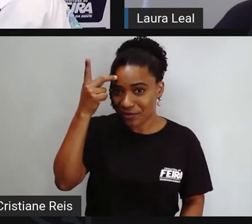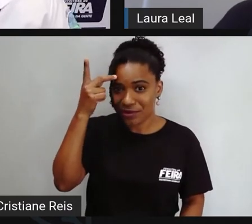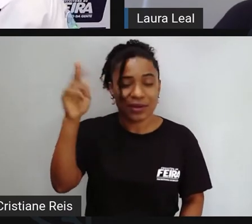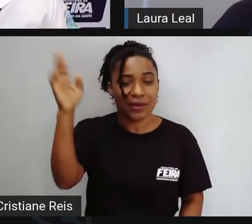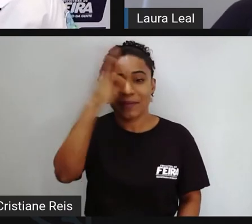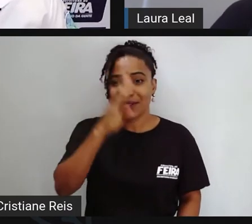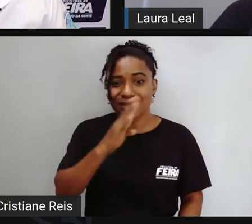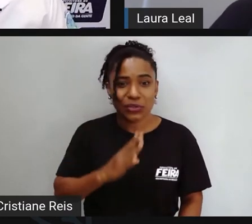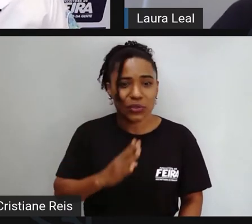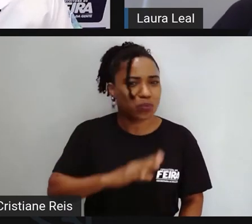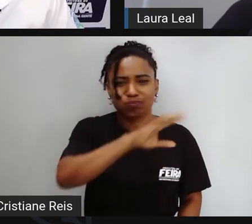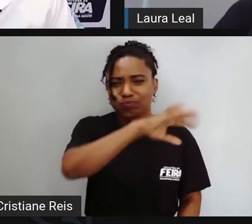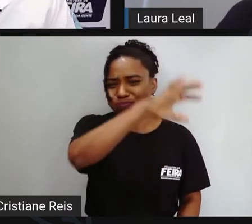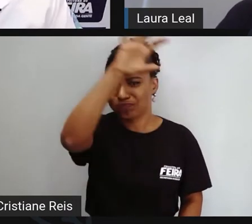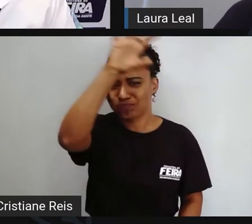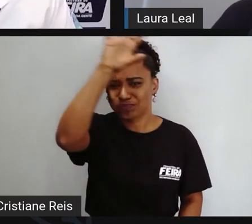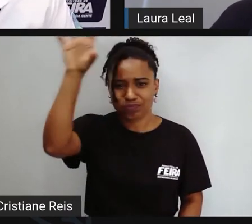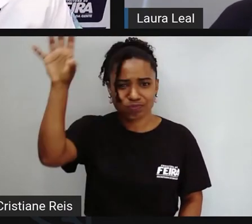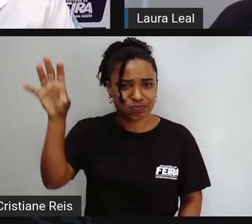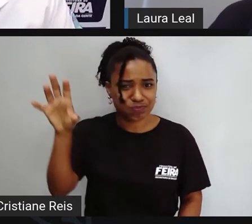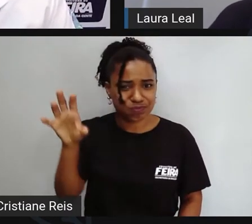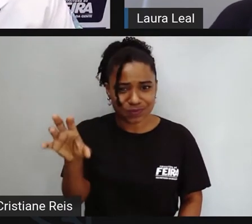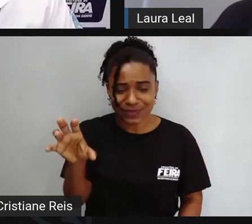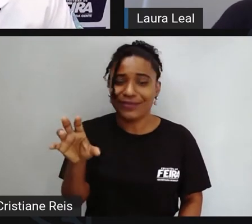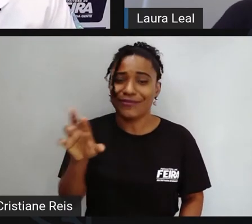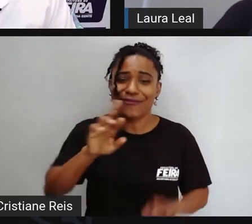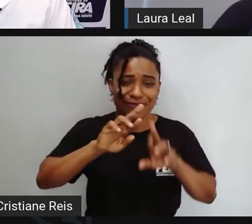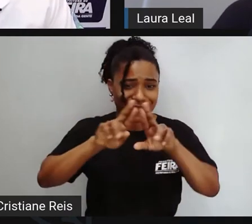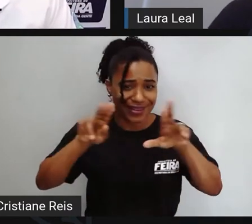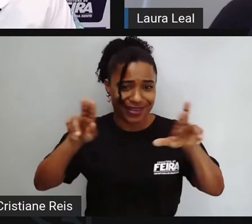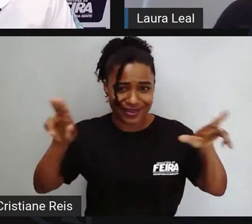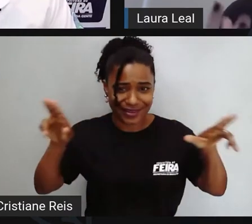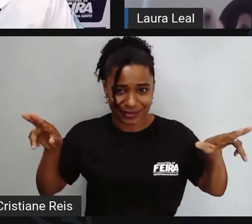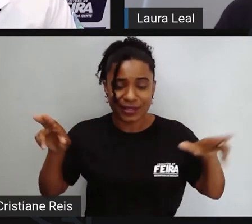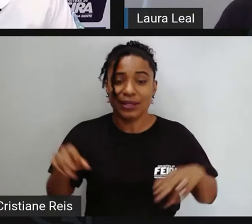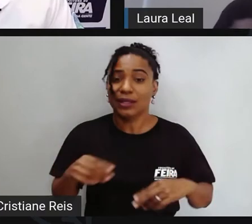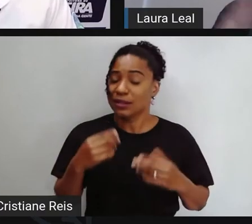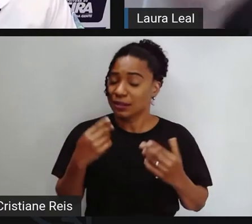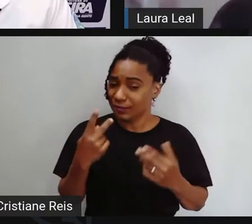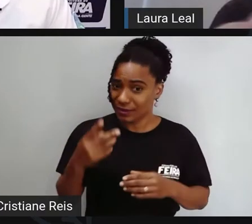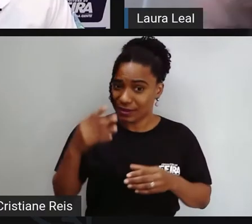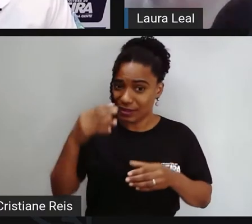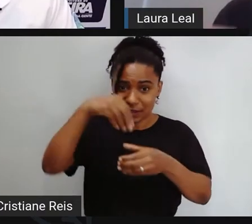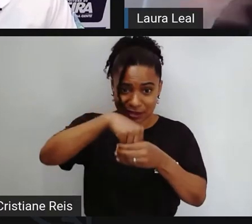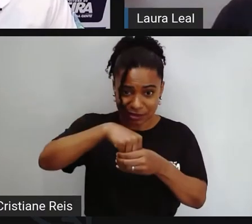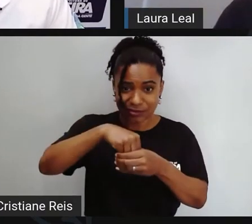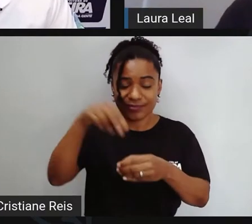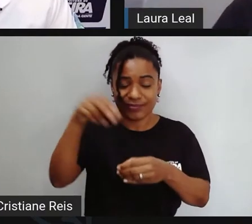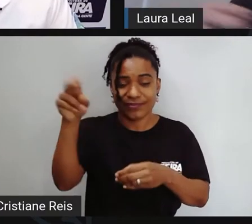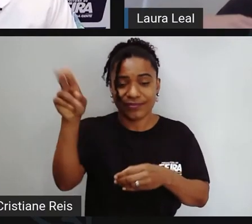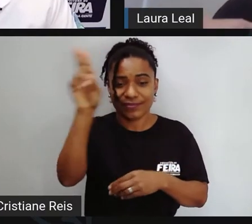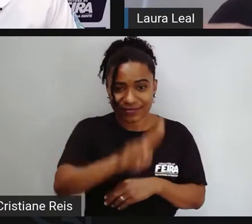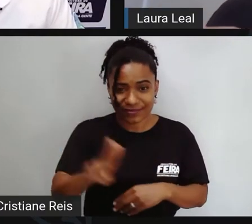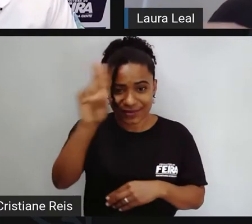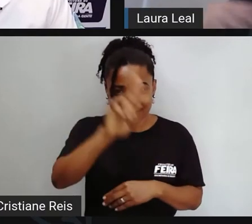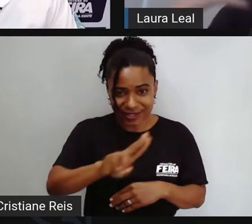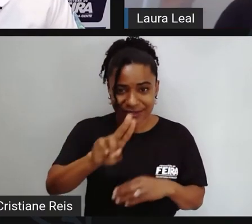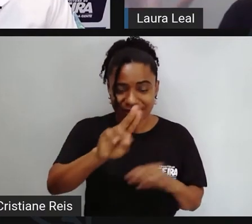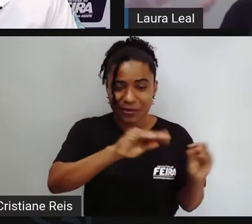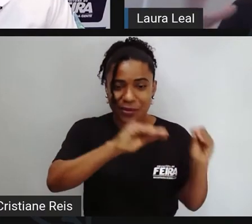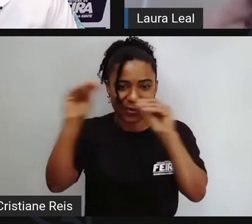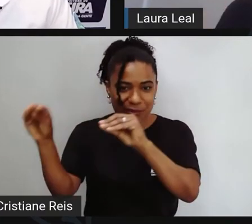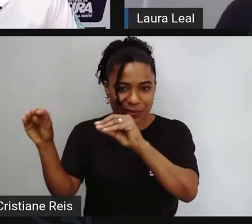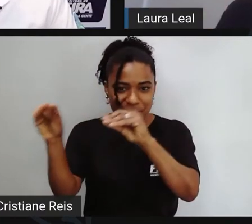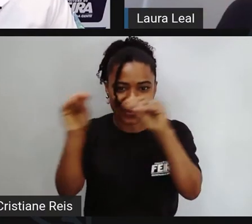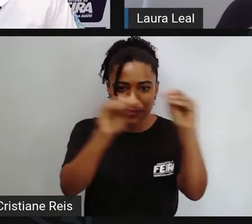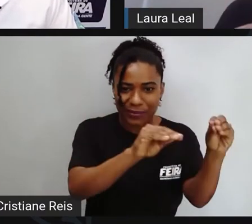né? Sim, mas isso é interessante, assim, dentro do ambiente acadêmico, como a gente tem esse costume de migrar muito, de visitar laboratório,